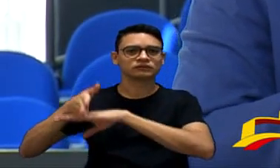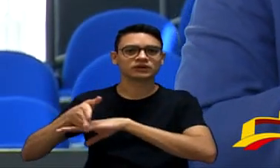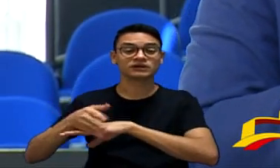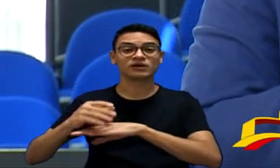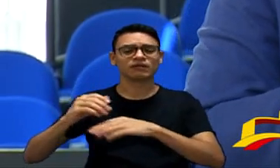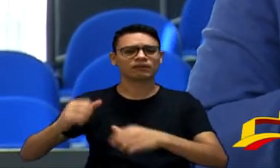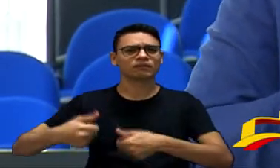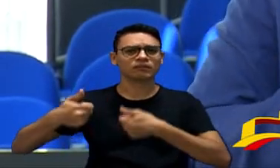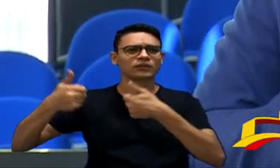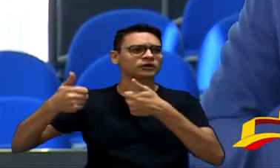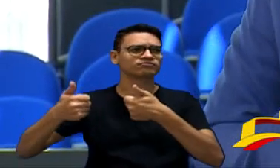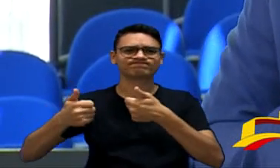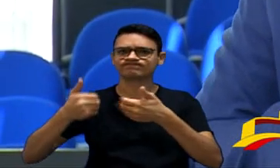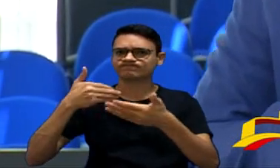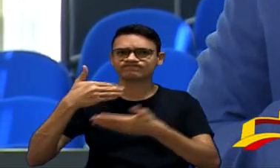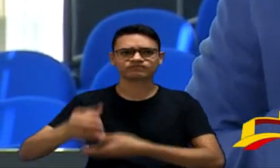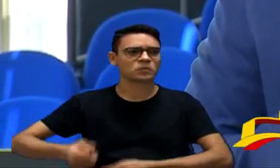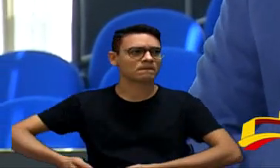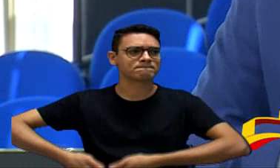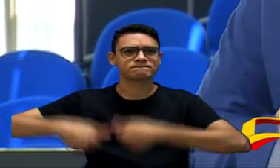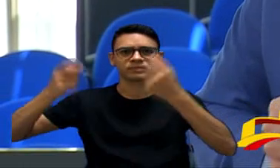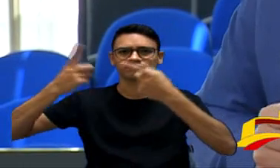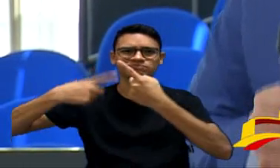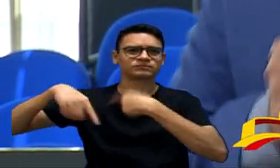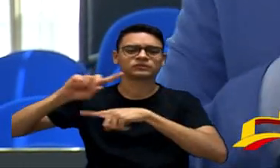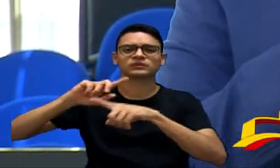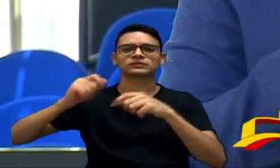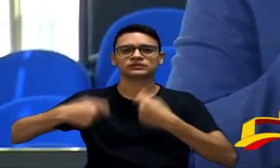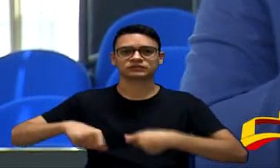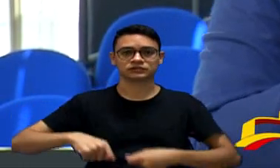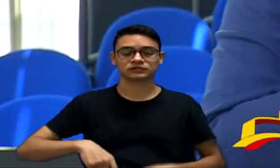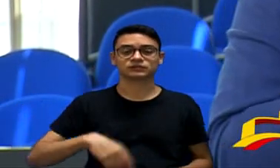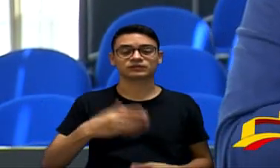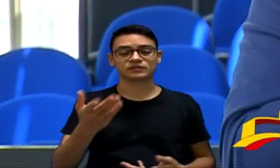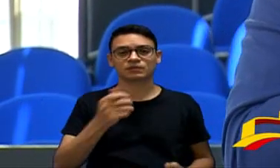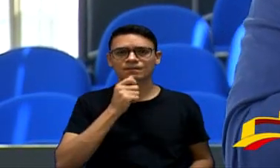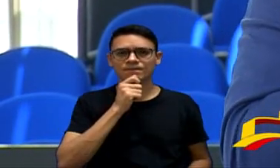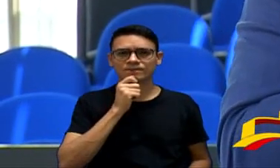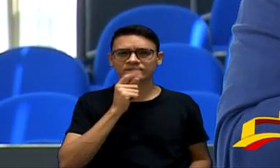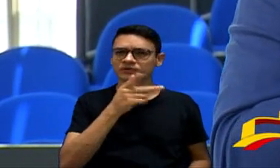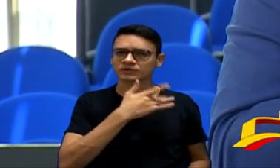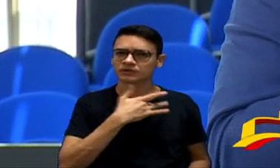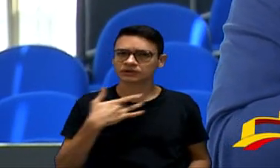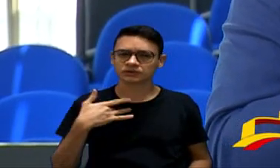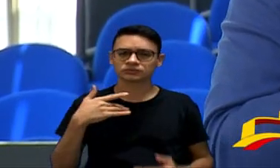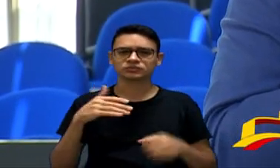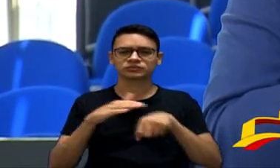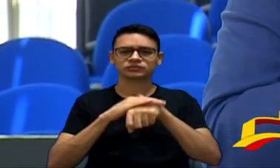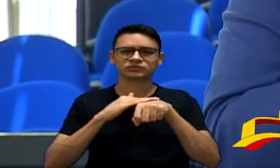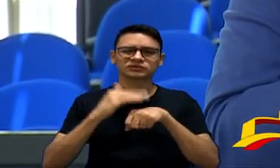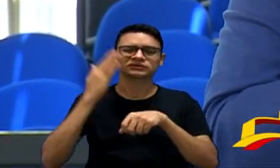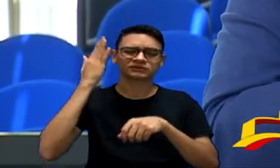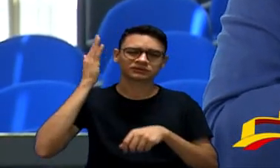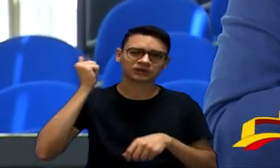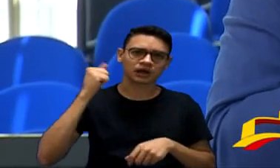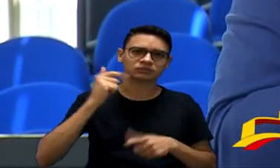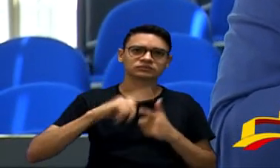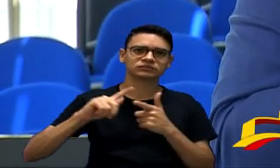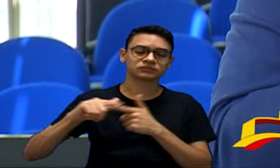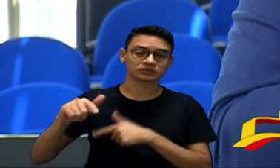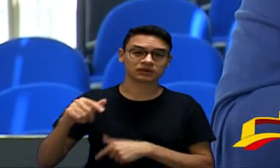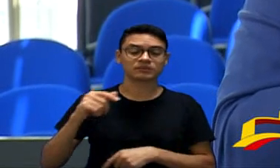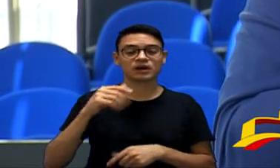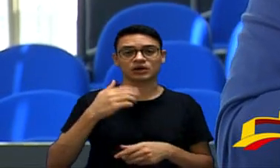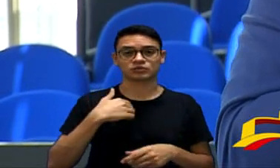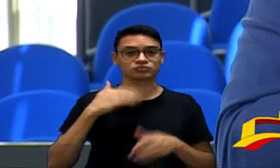de vez, Silvano. Antes de vir aqui, Silvano, como você atua bem na saúde, eu recebi três senhoras no gabinete, e você vai receber